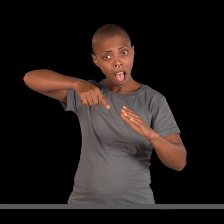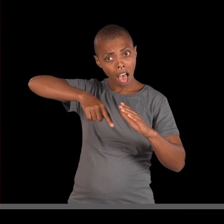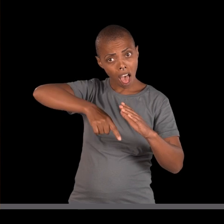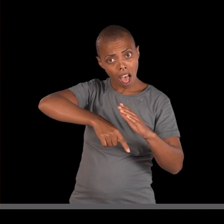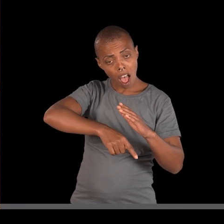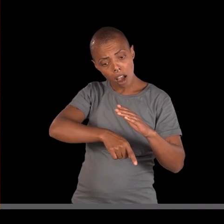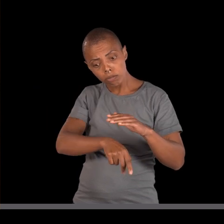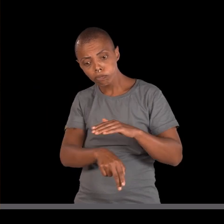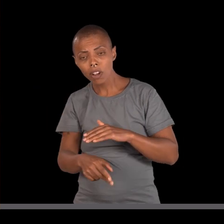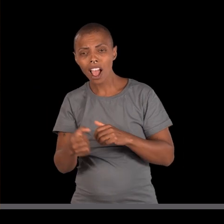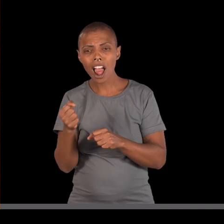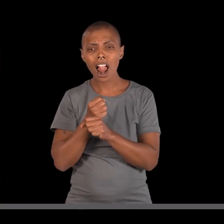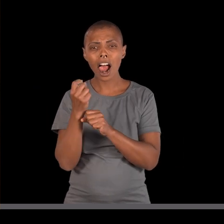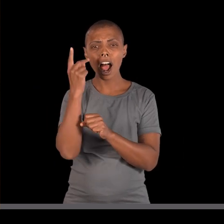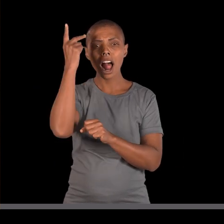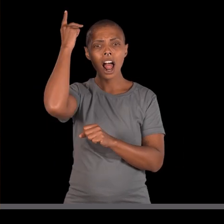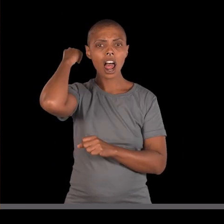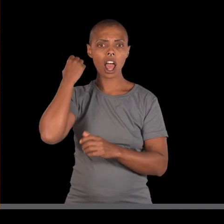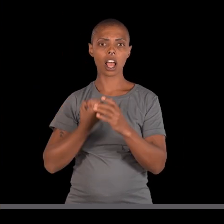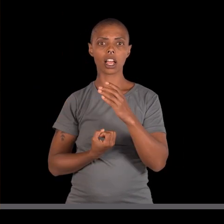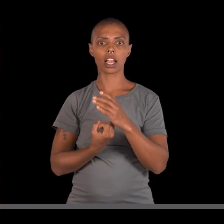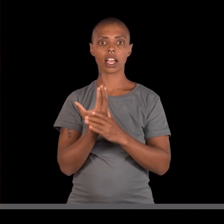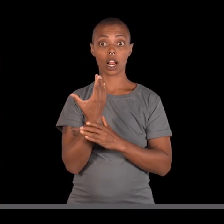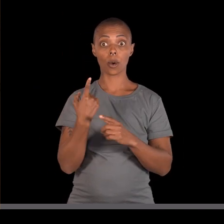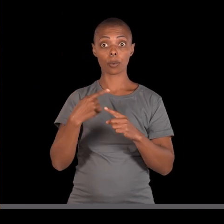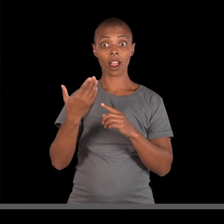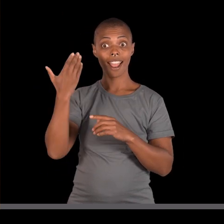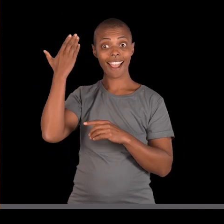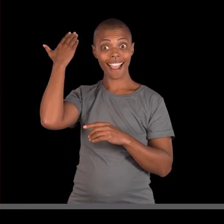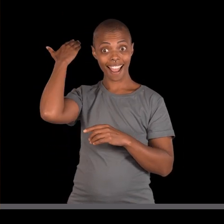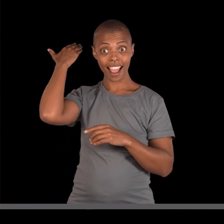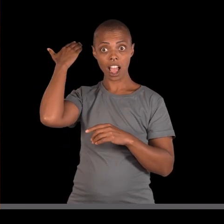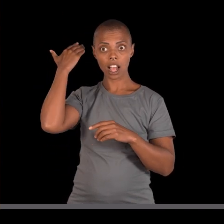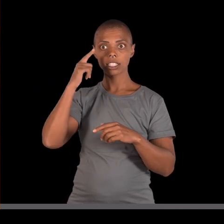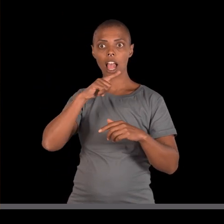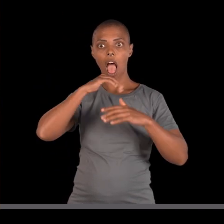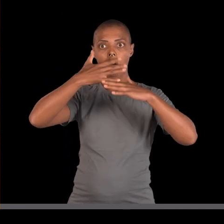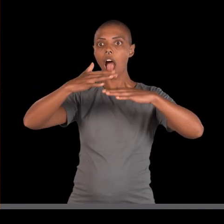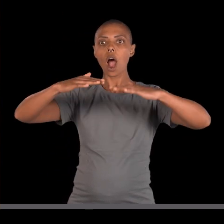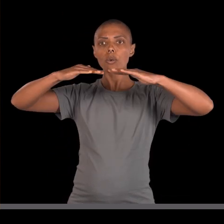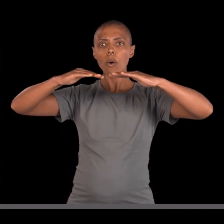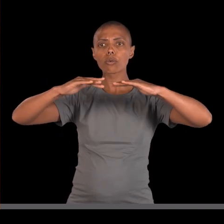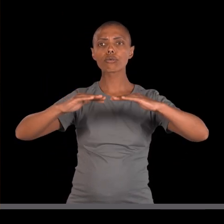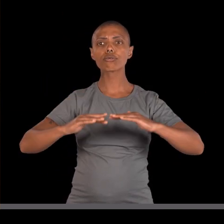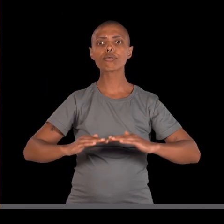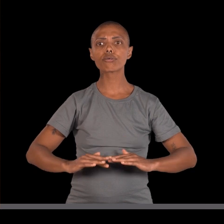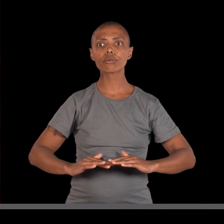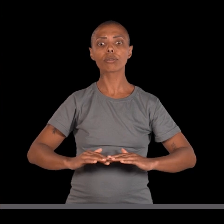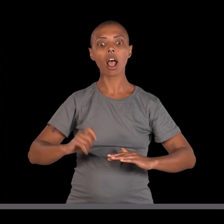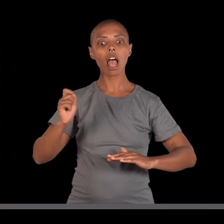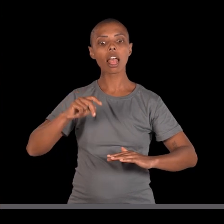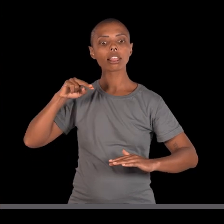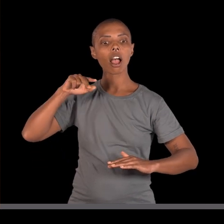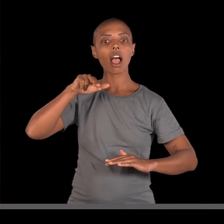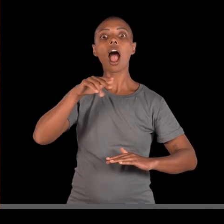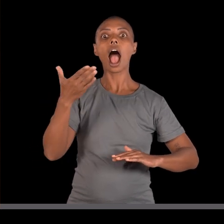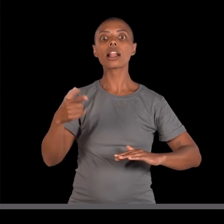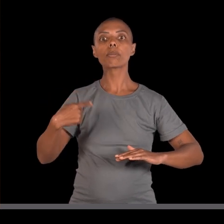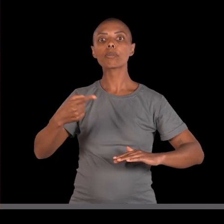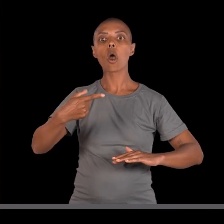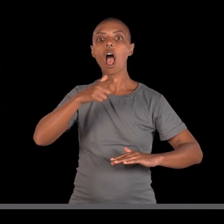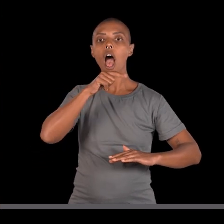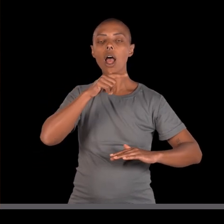uma caverna formada há dezenas de milhares de anos. Na época, o nível do mar era extremamente mais baixo do que nos nossos